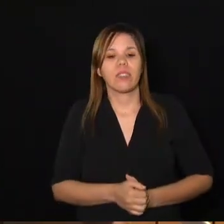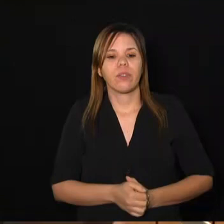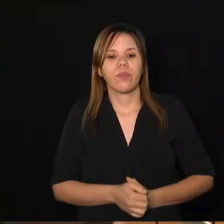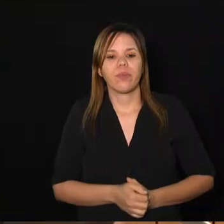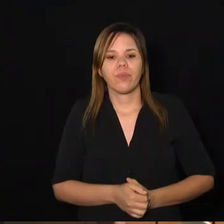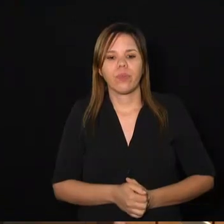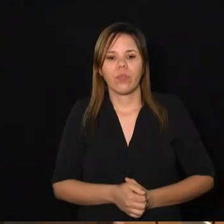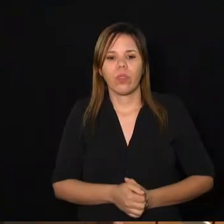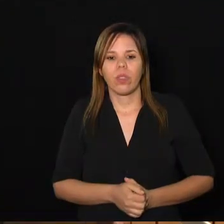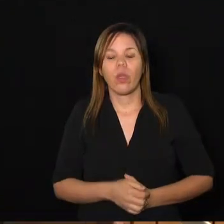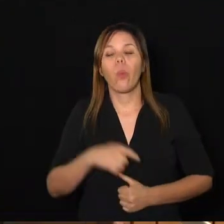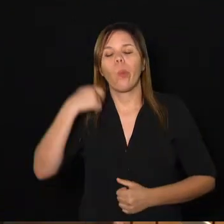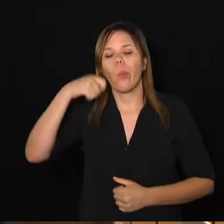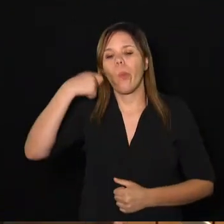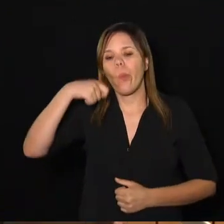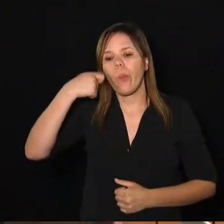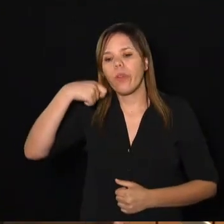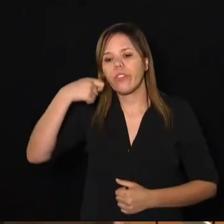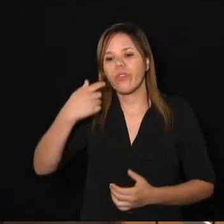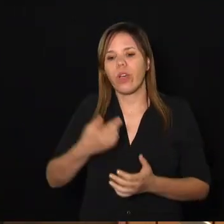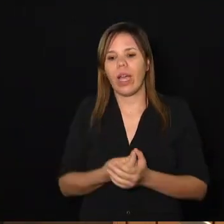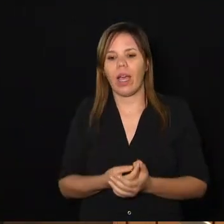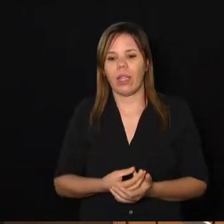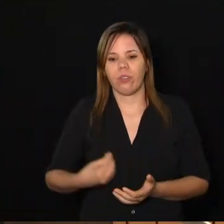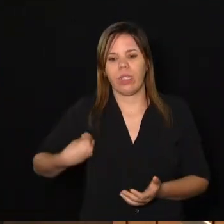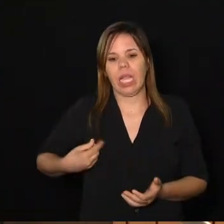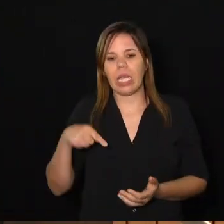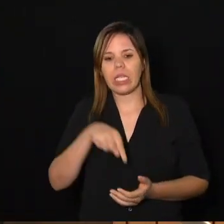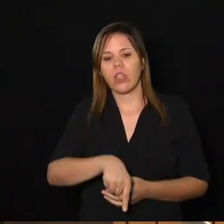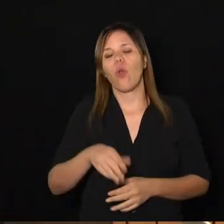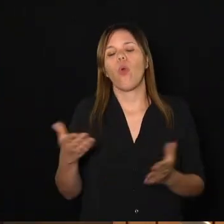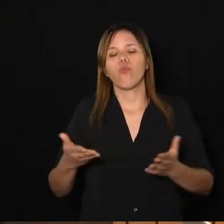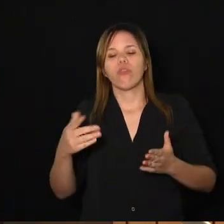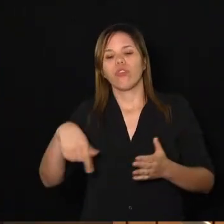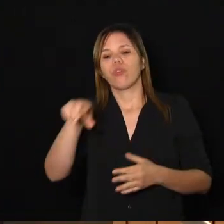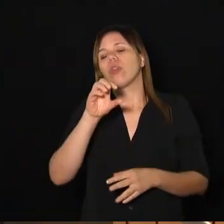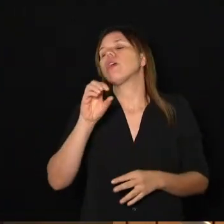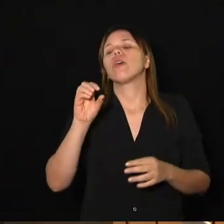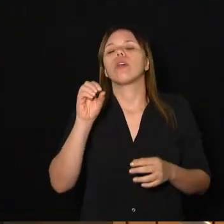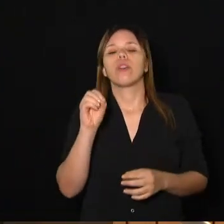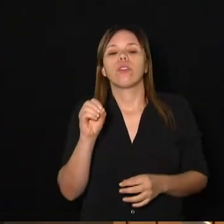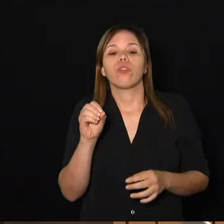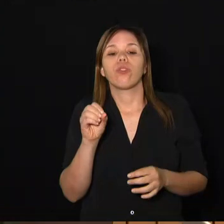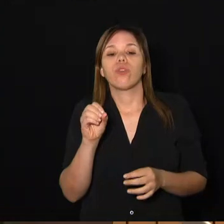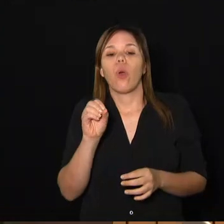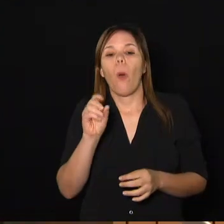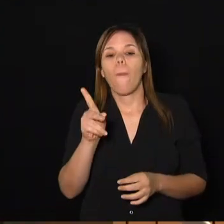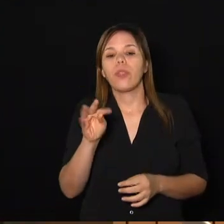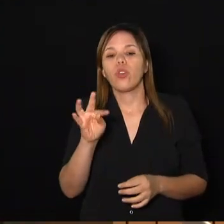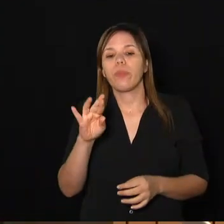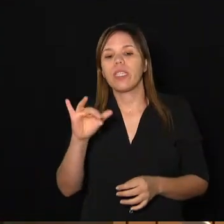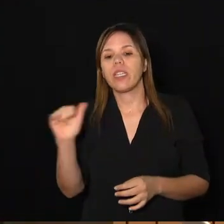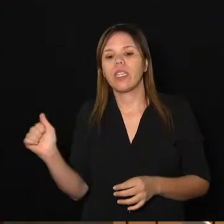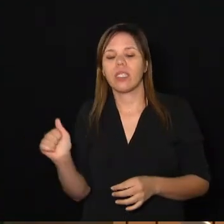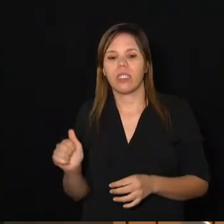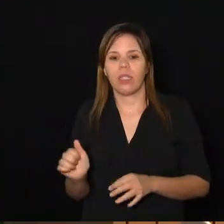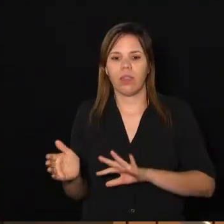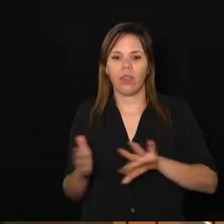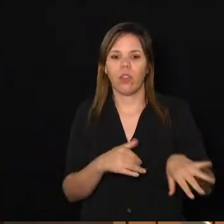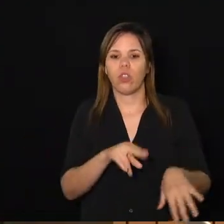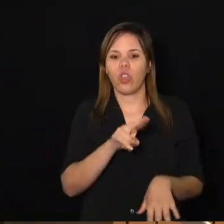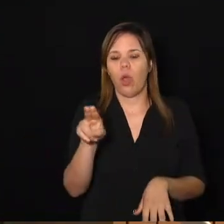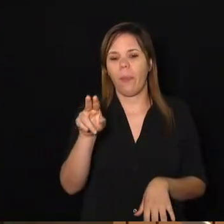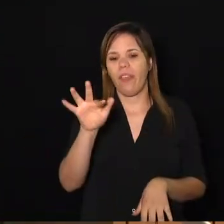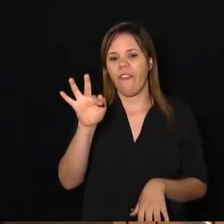o advogado que está aqui dos optometristas o Panace esqueci o nome Felipe Panace